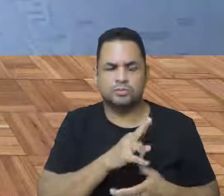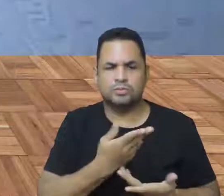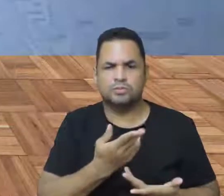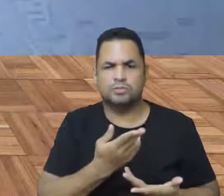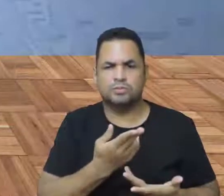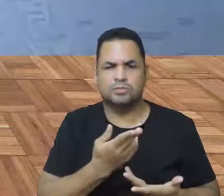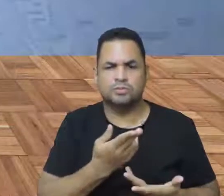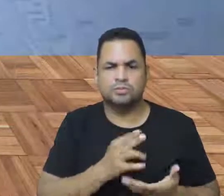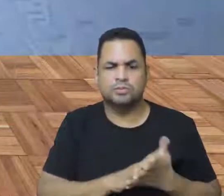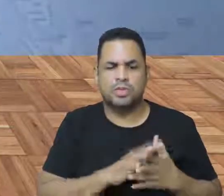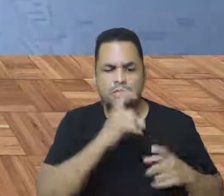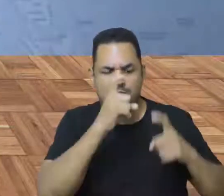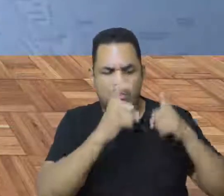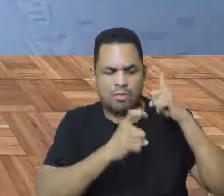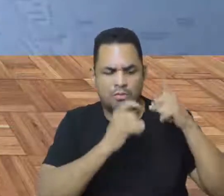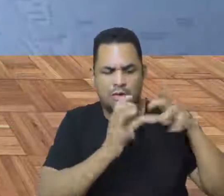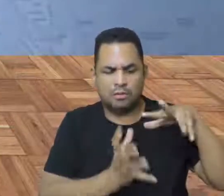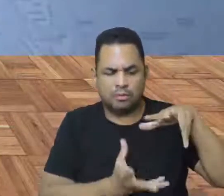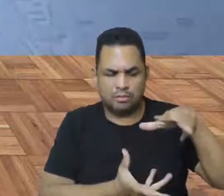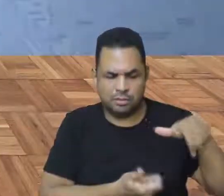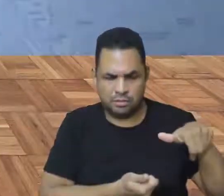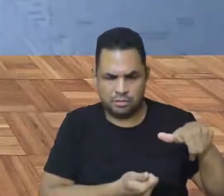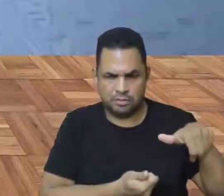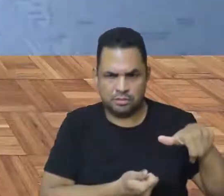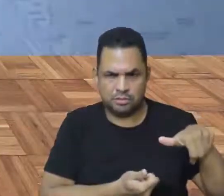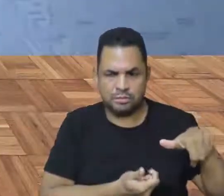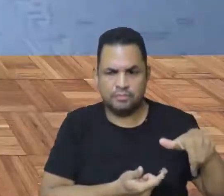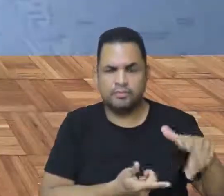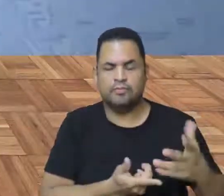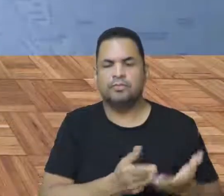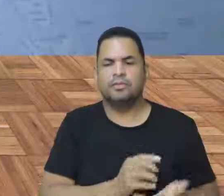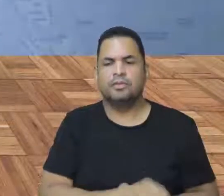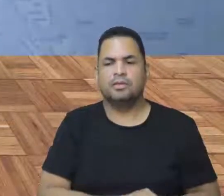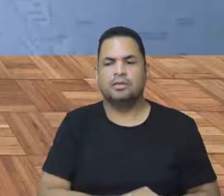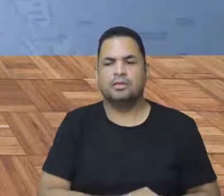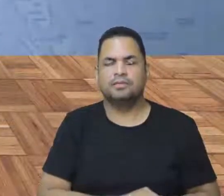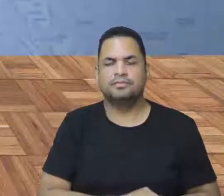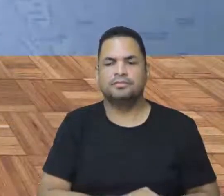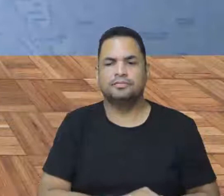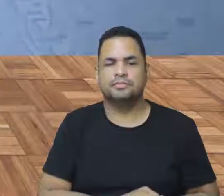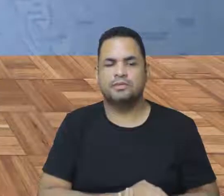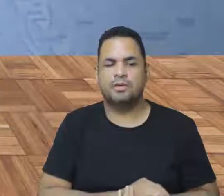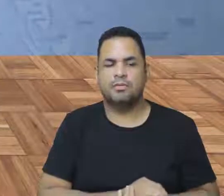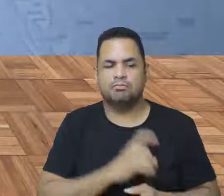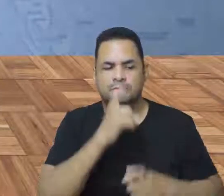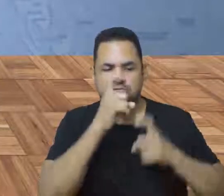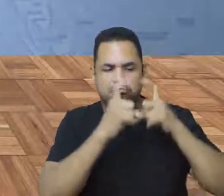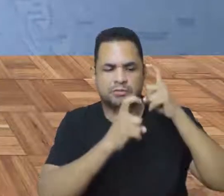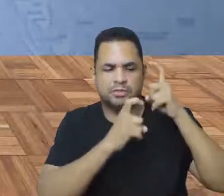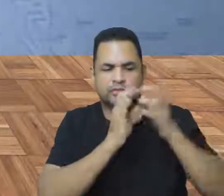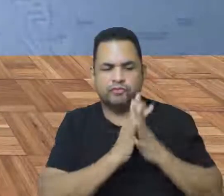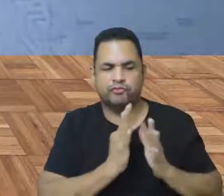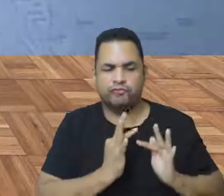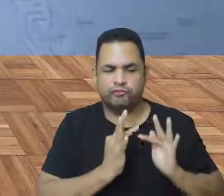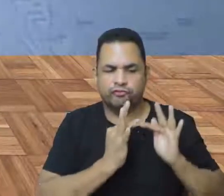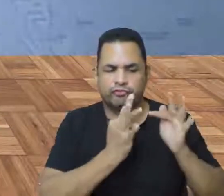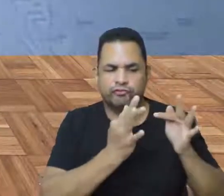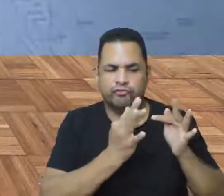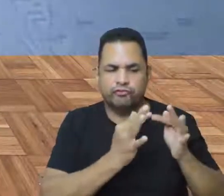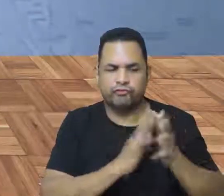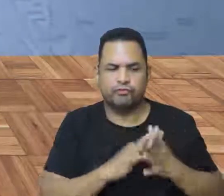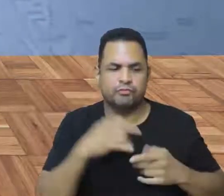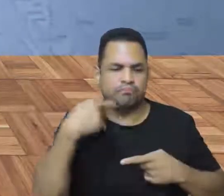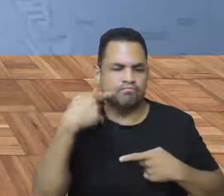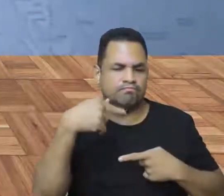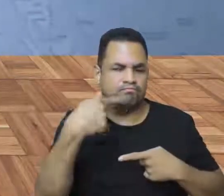estou preocupado com o planeta, que estou preocupado com o futuro das gerações, estou